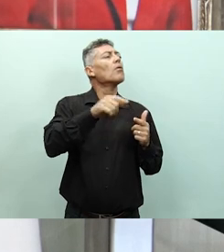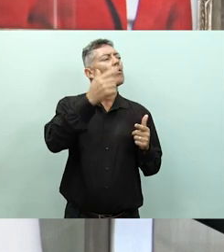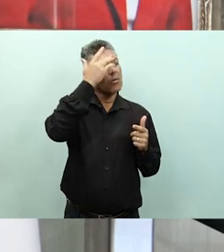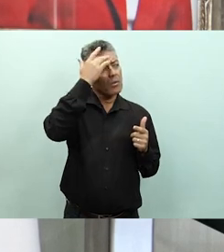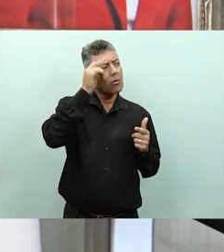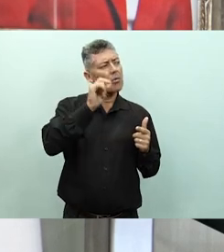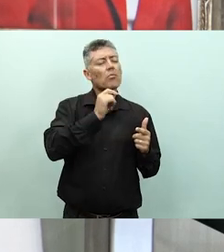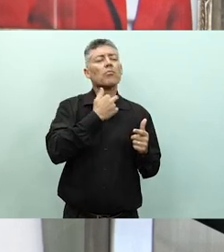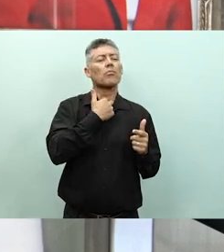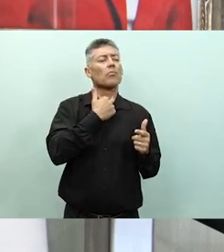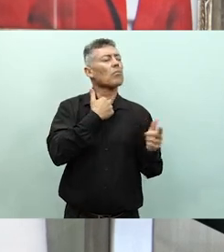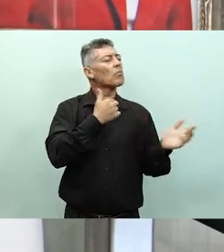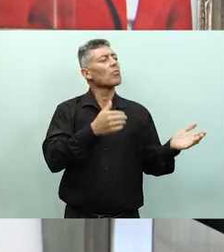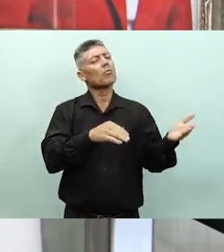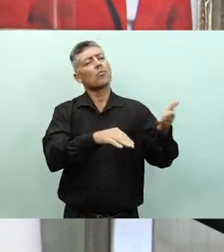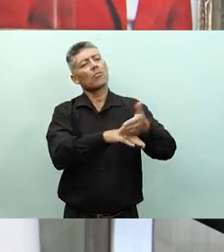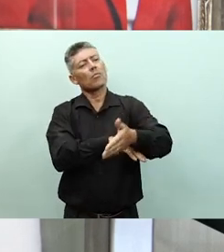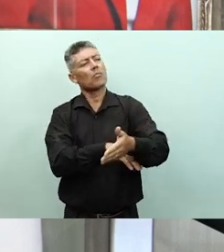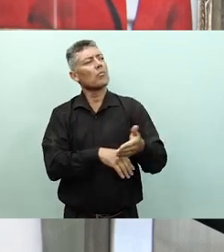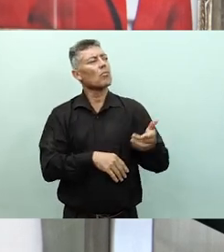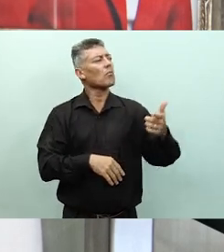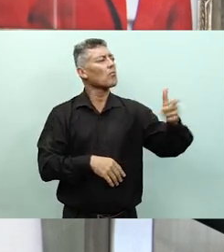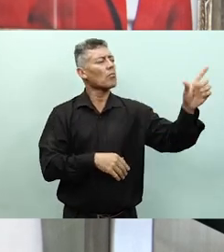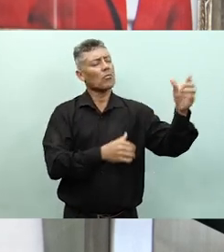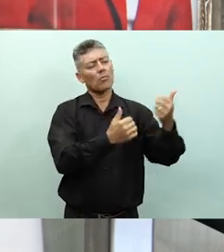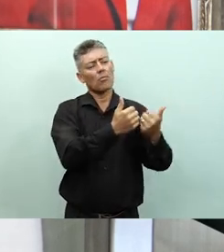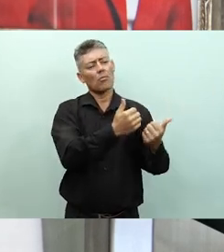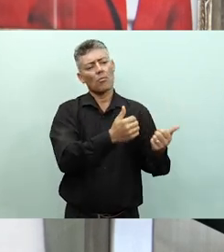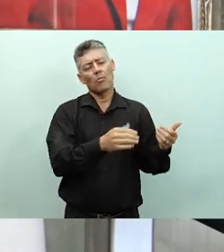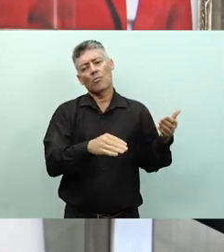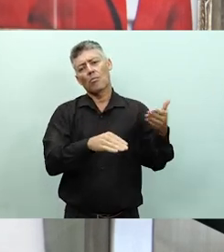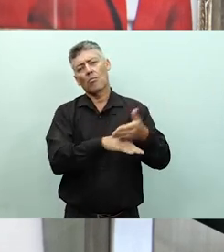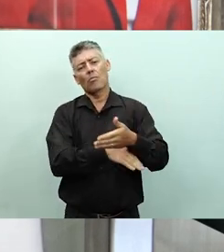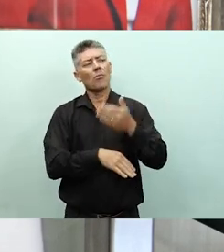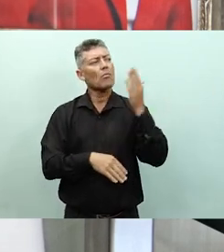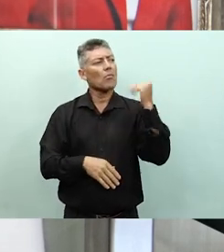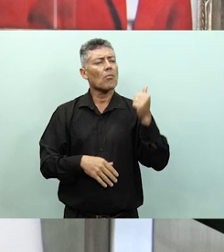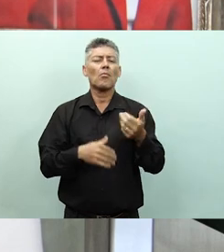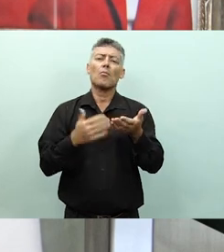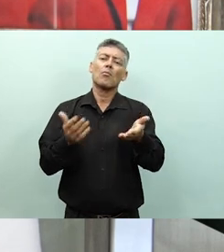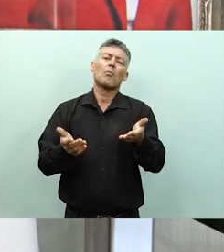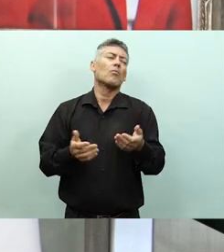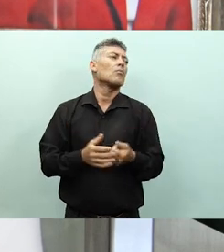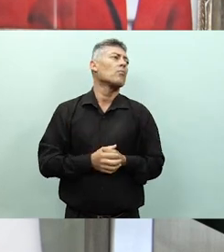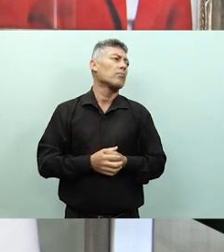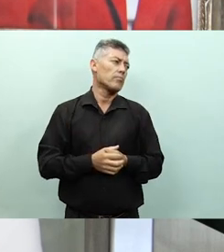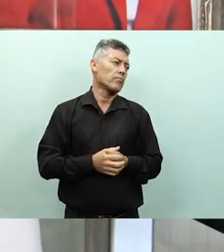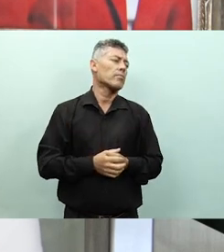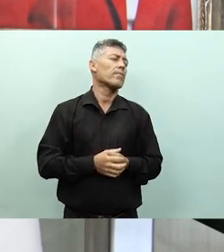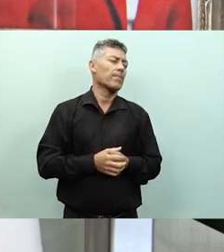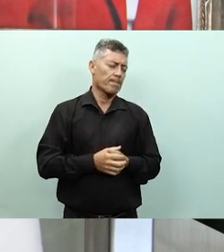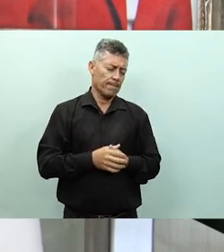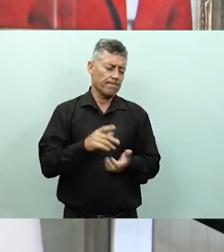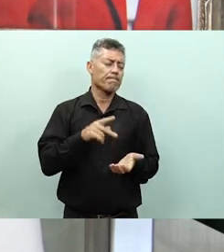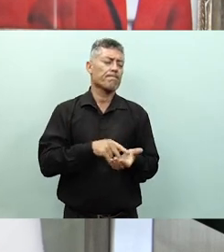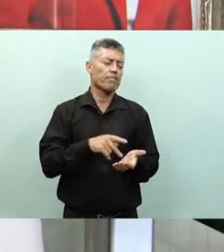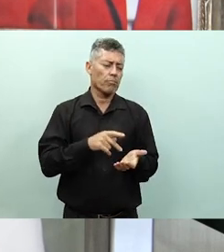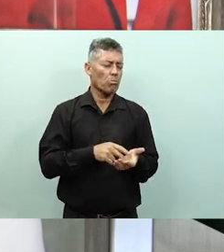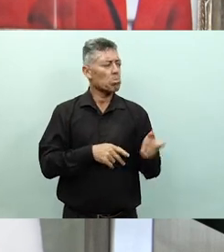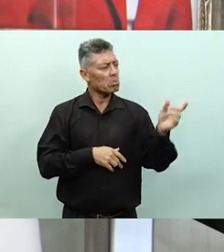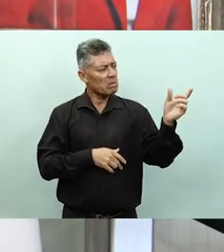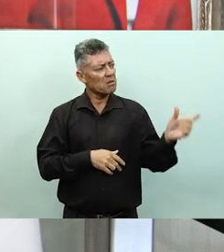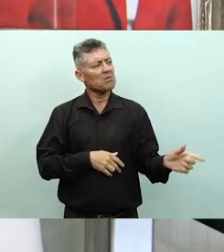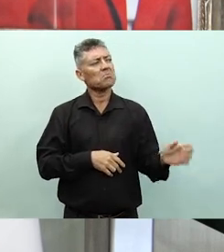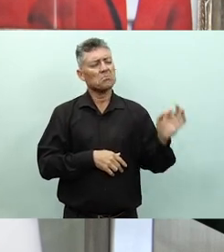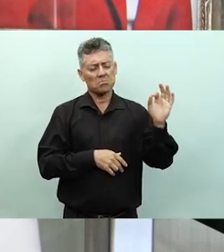com problema, se ela não pudesse ir até aquela pessoa, ela mandava um dos assessores ir lá para saber como era aquela pessoa estava. Ela era